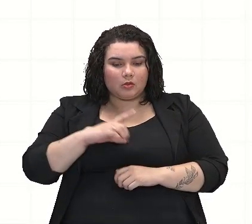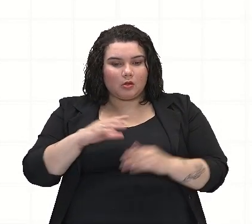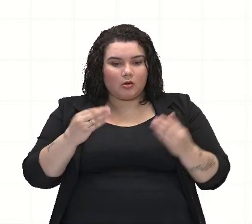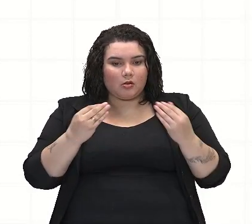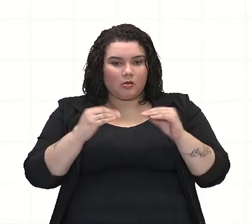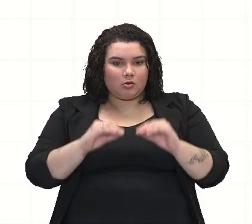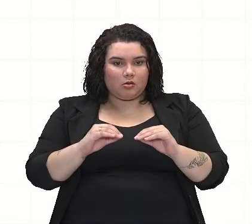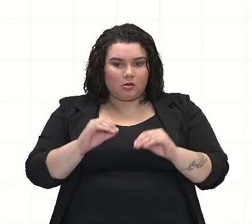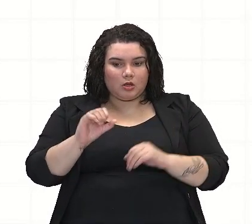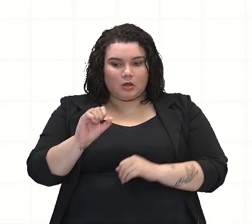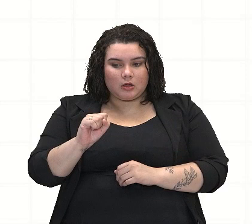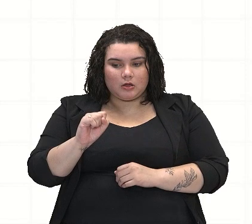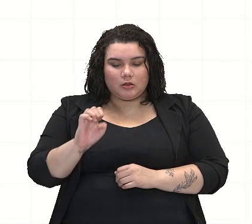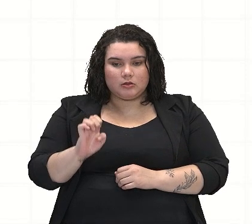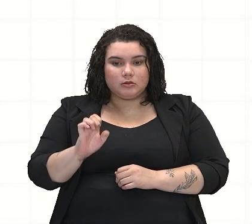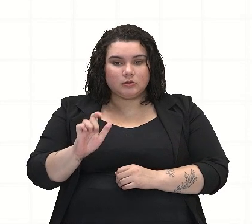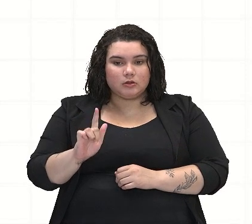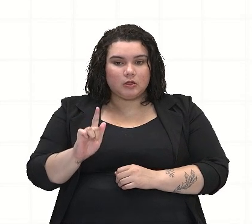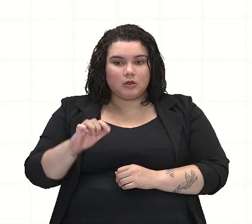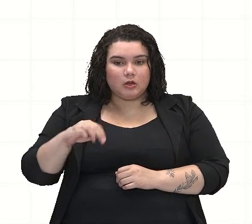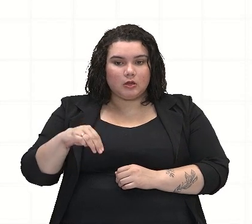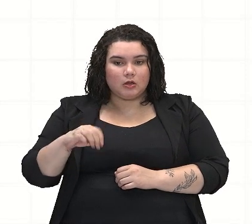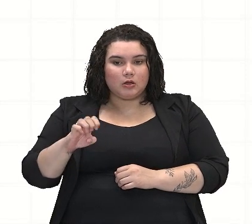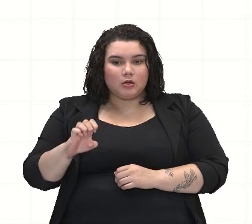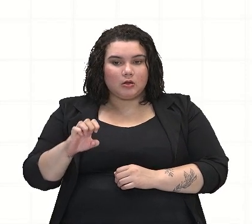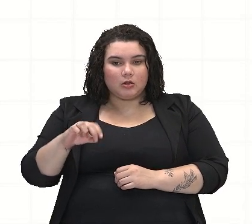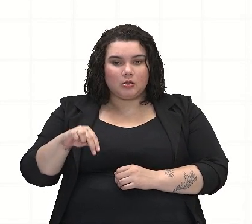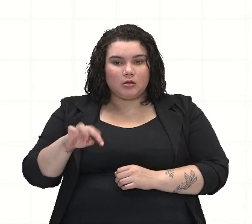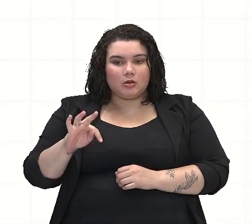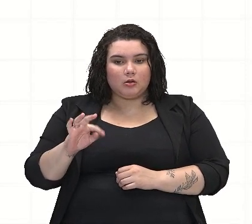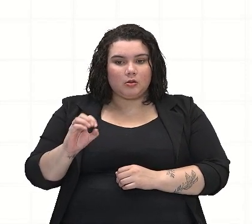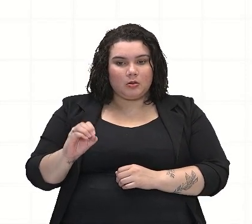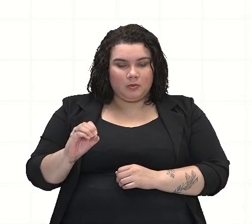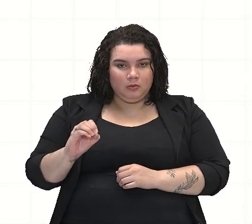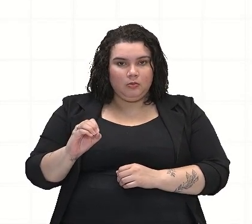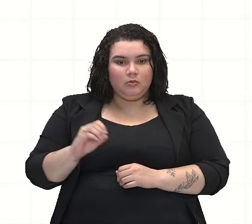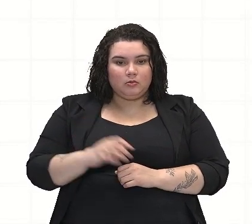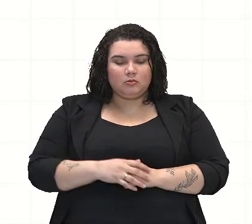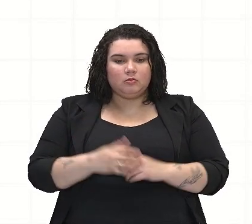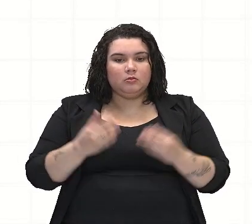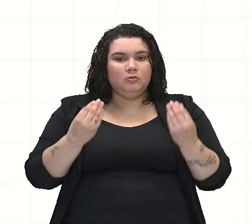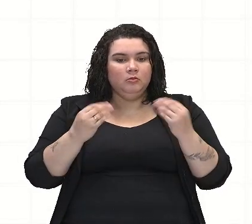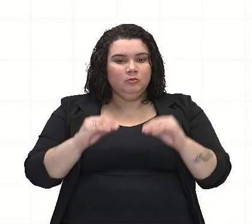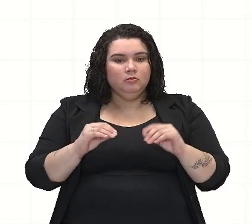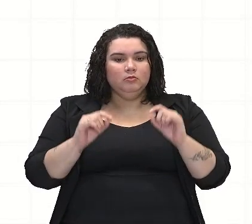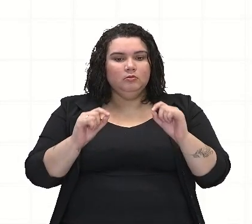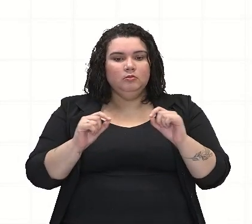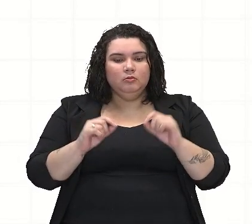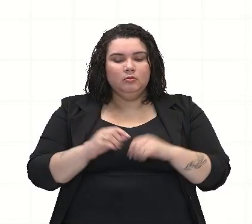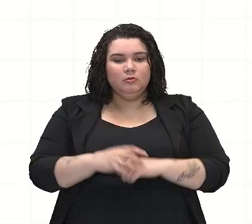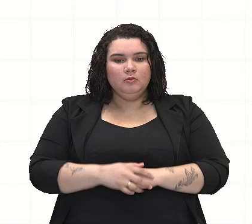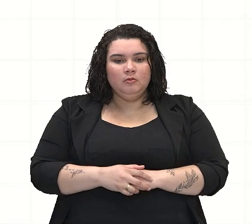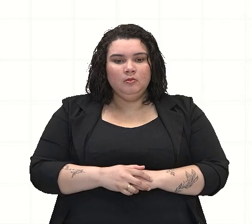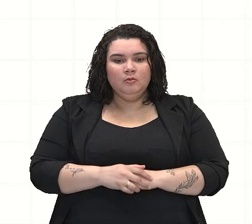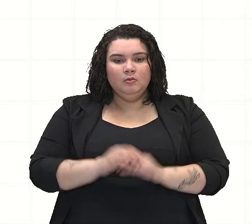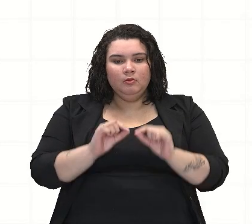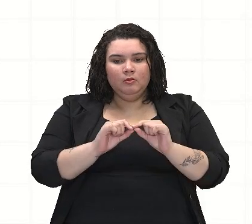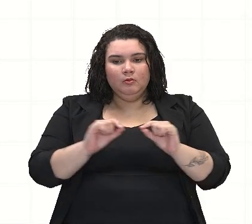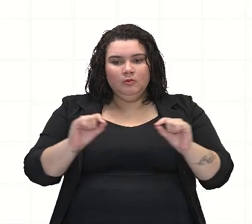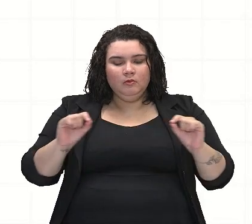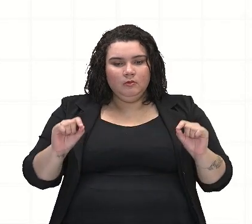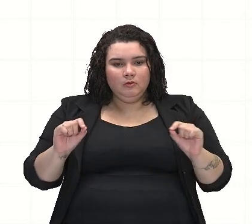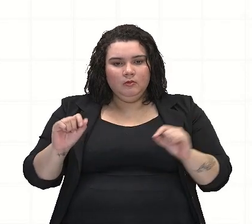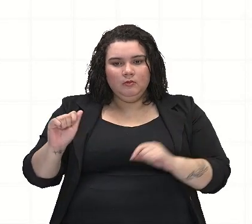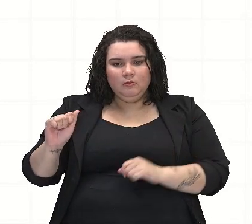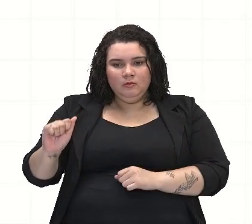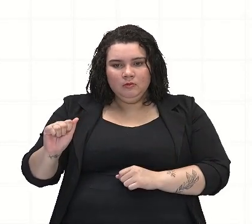um segmento de reta. O que que eu vou colocar aqui, ó? Na extremidade dele,